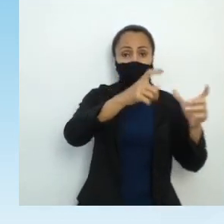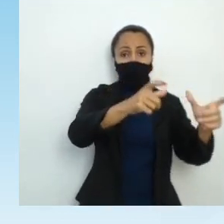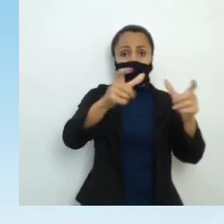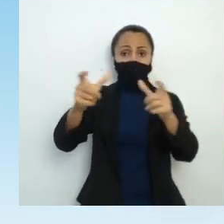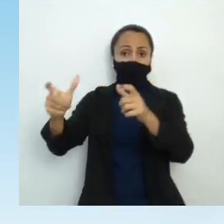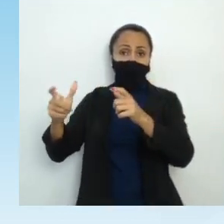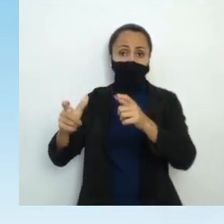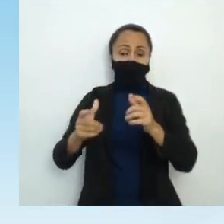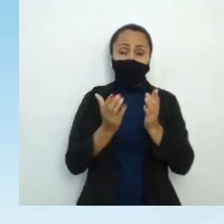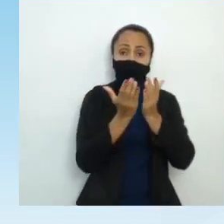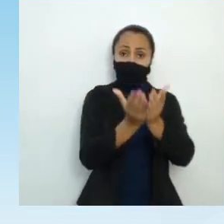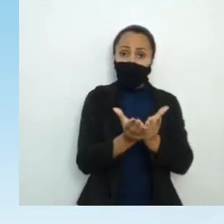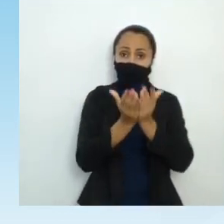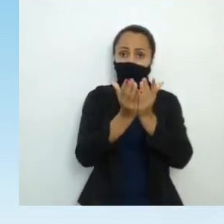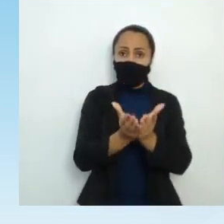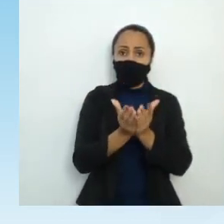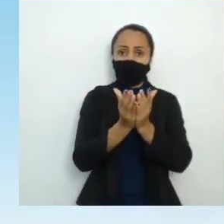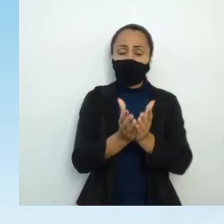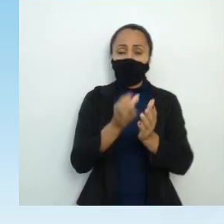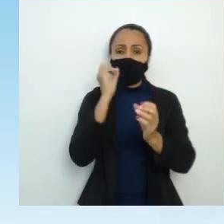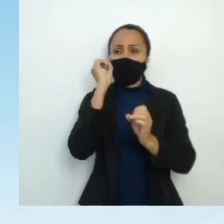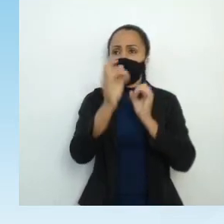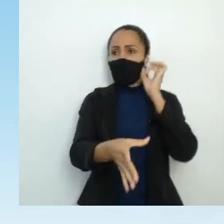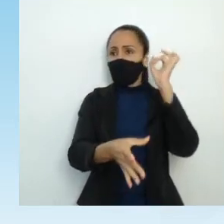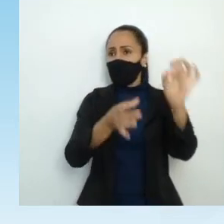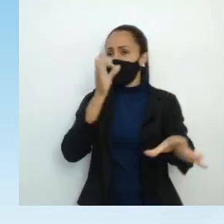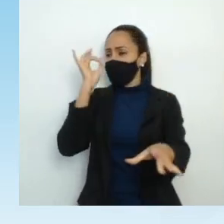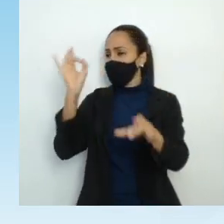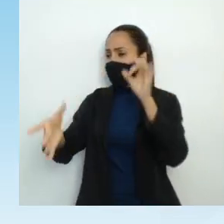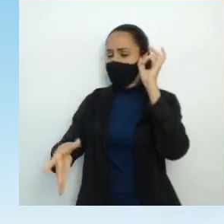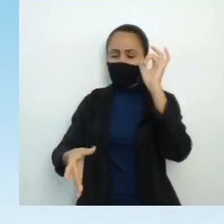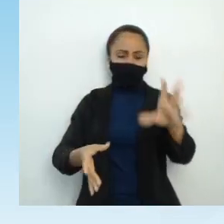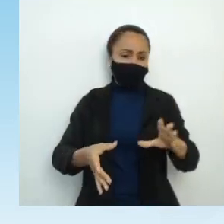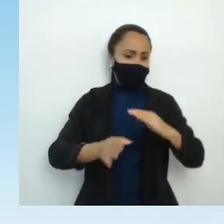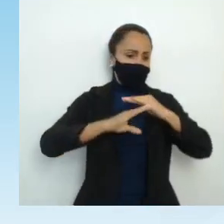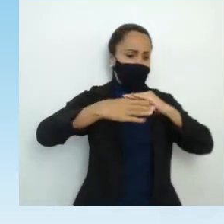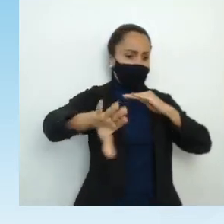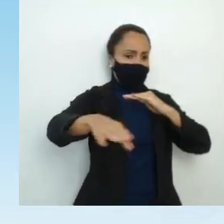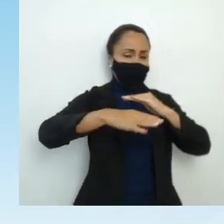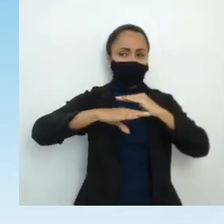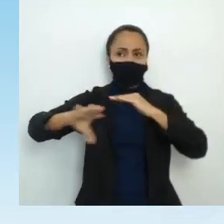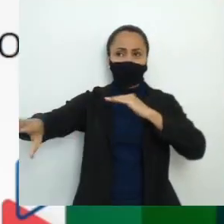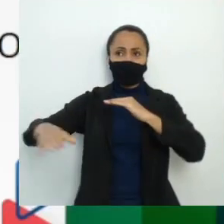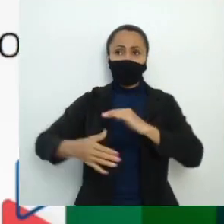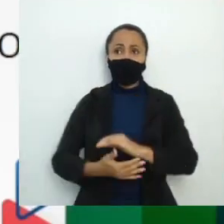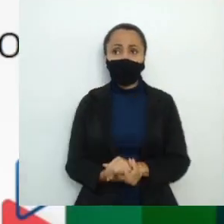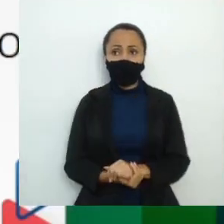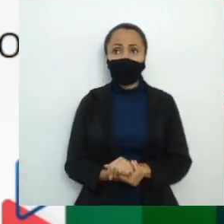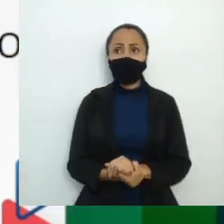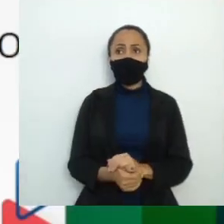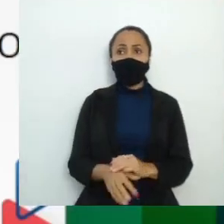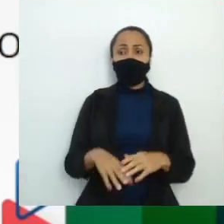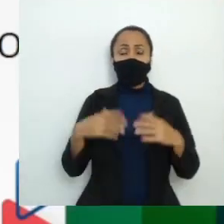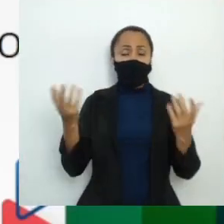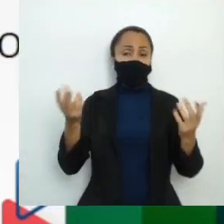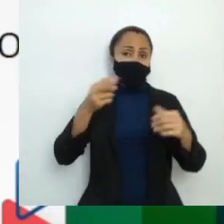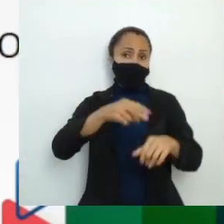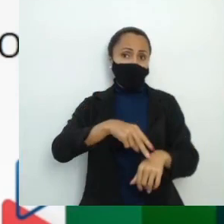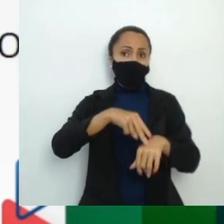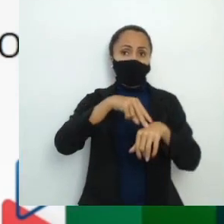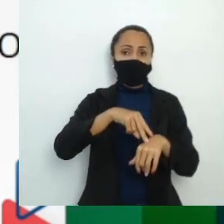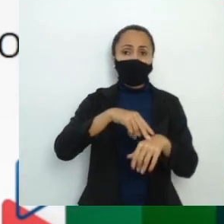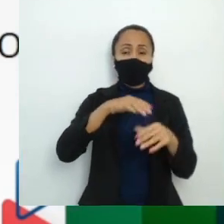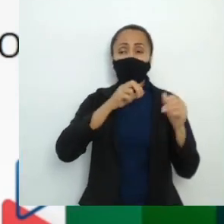navio carregado de chá e vai jogar esse chá no mar. Em resposta, a Inglaterra, chateada com essa postura por parte dos